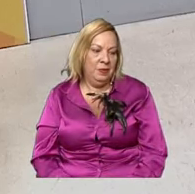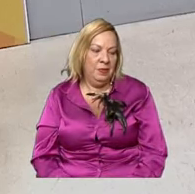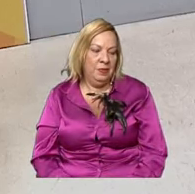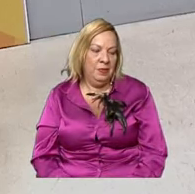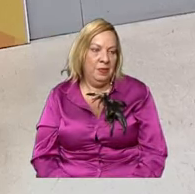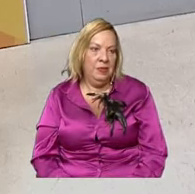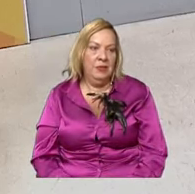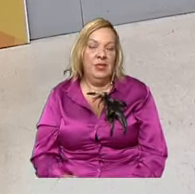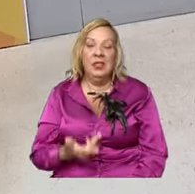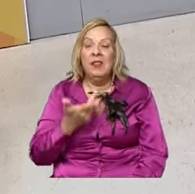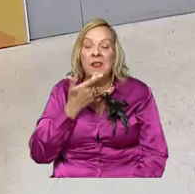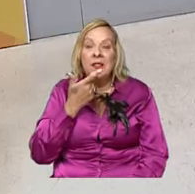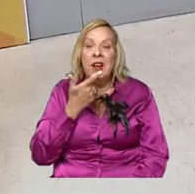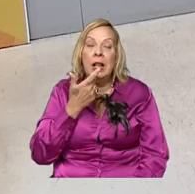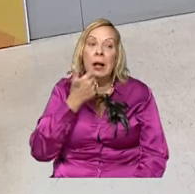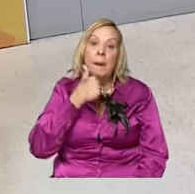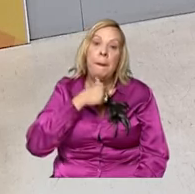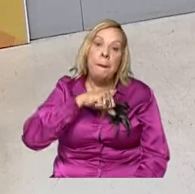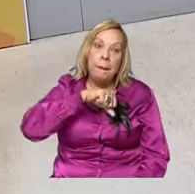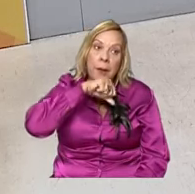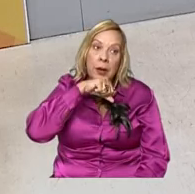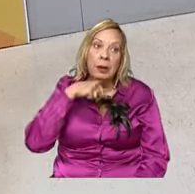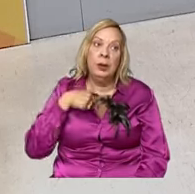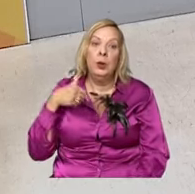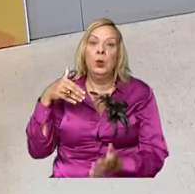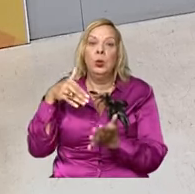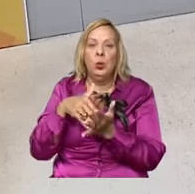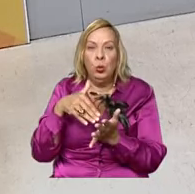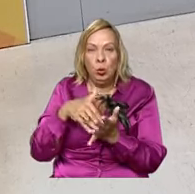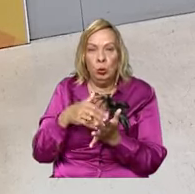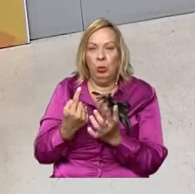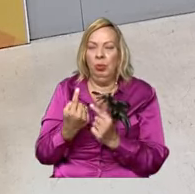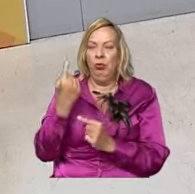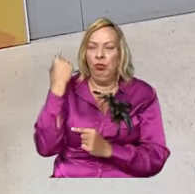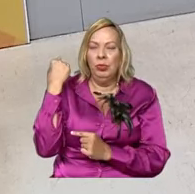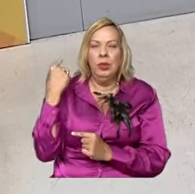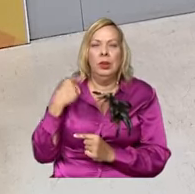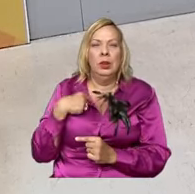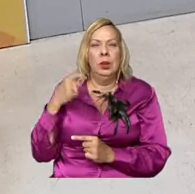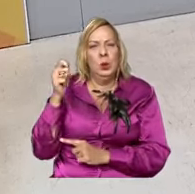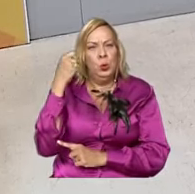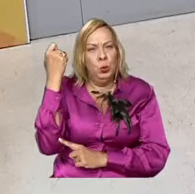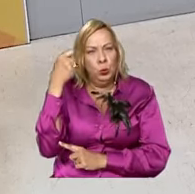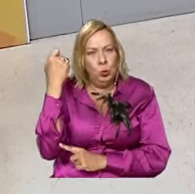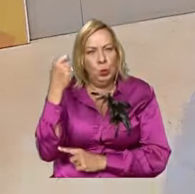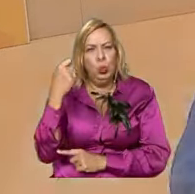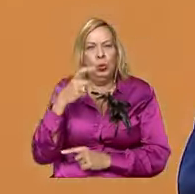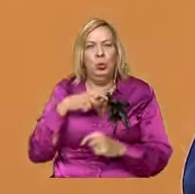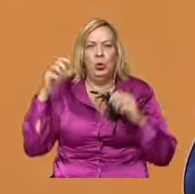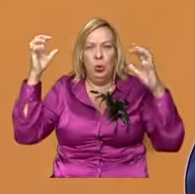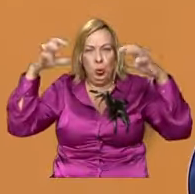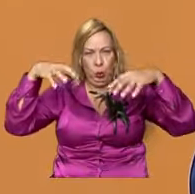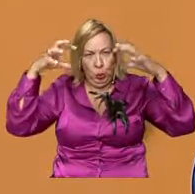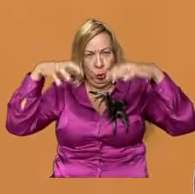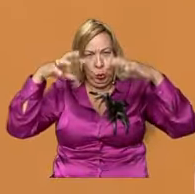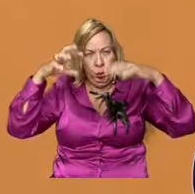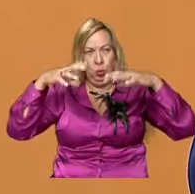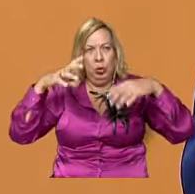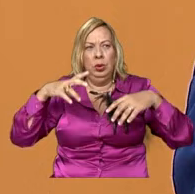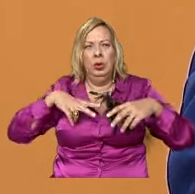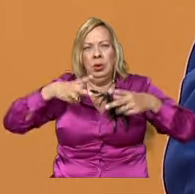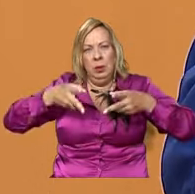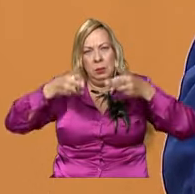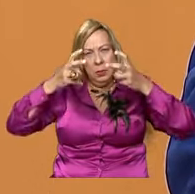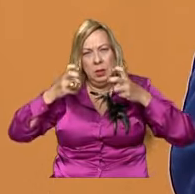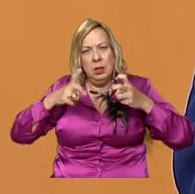muito disso, né? Porque nos últimos dias a gente tem visto, né, infelizmente, o que tem acontecido lá no Rio Grande do Sul. E a gente